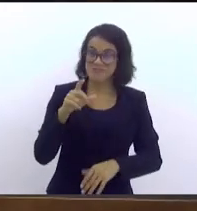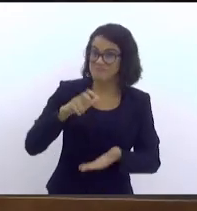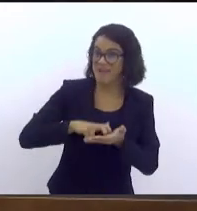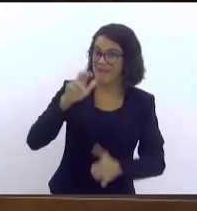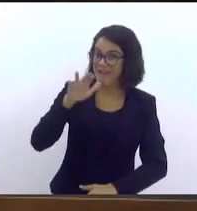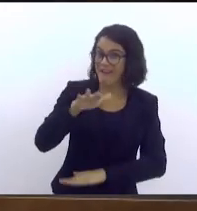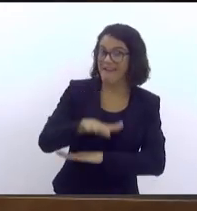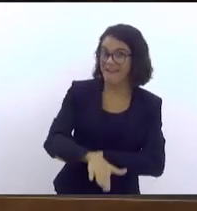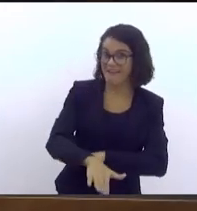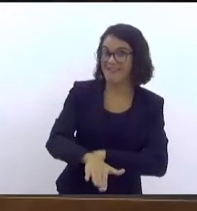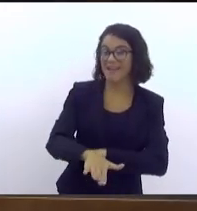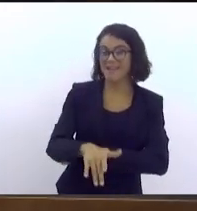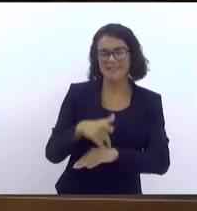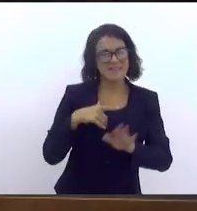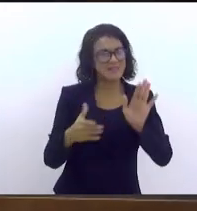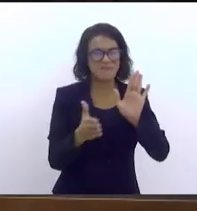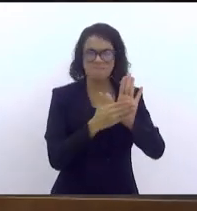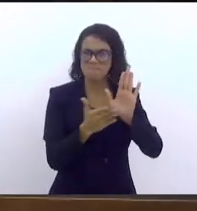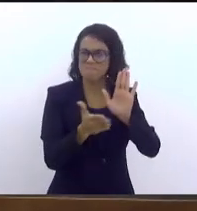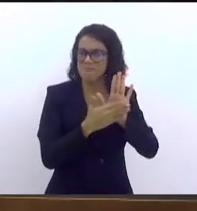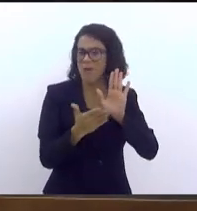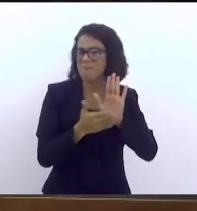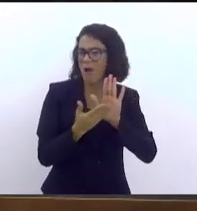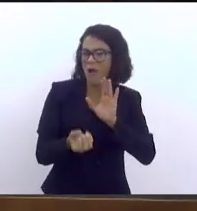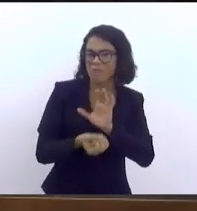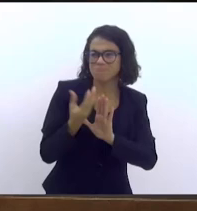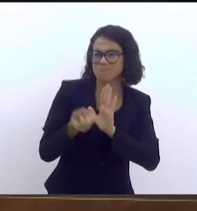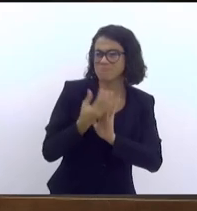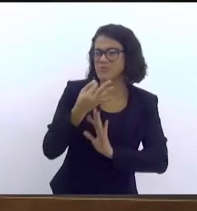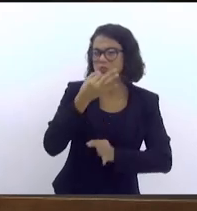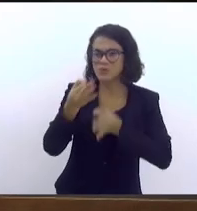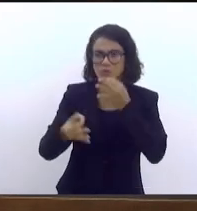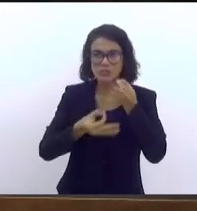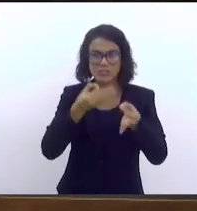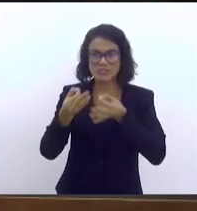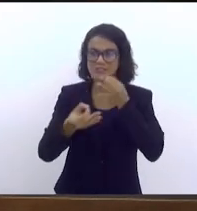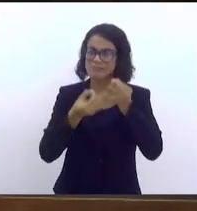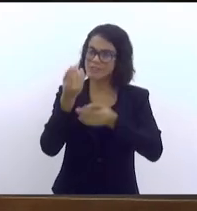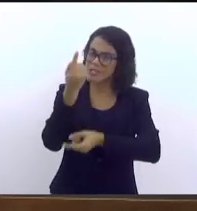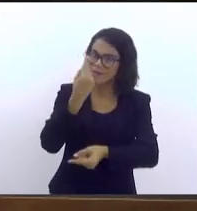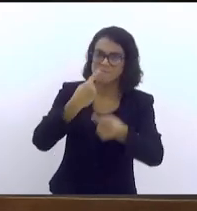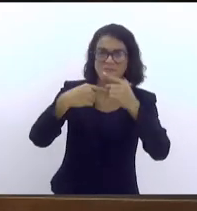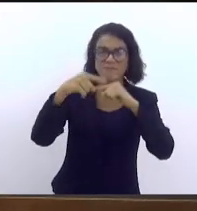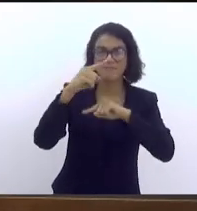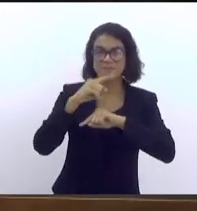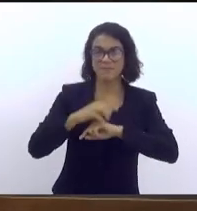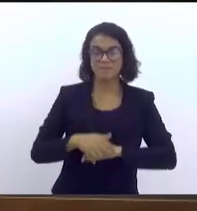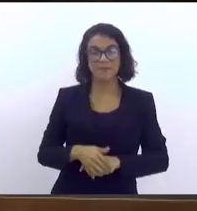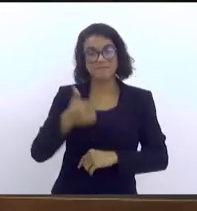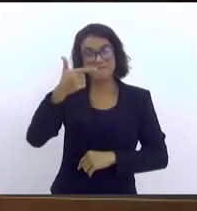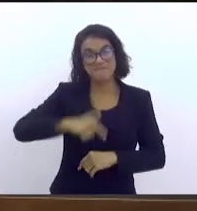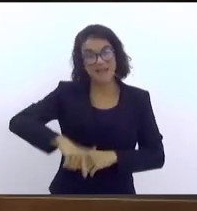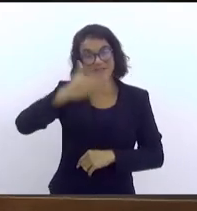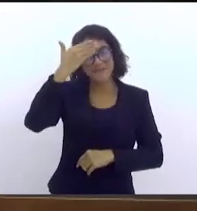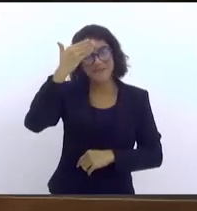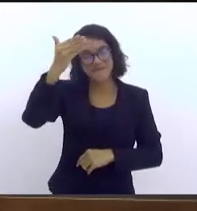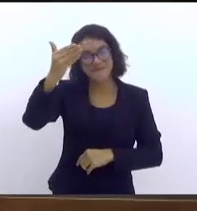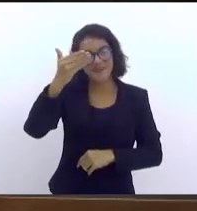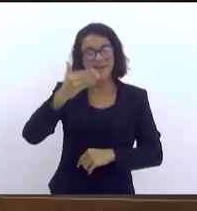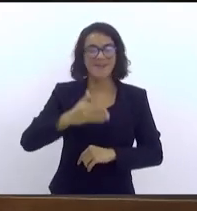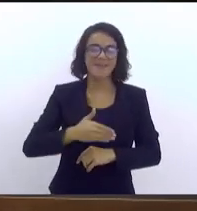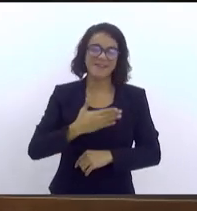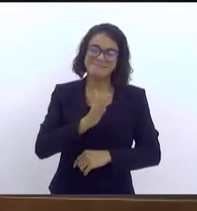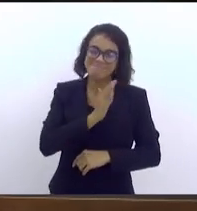com certeza vamos ter propostas sugestões para a gente poder avançar nesse tema mais uma vez muito obrigado